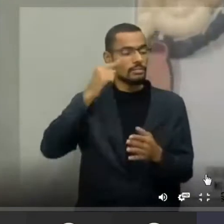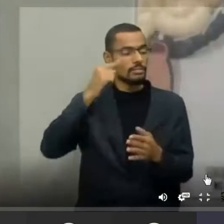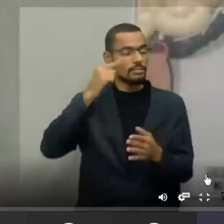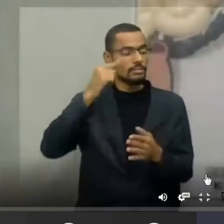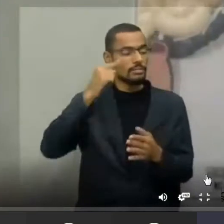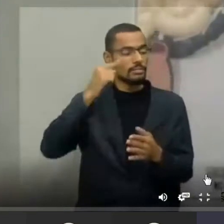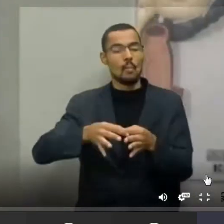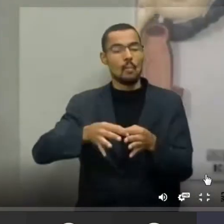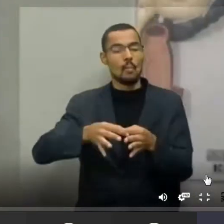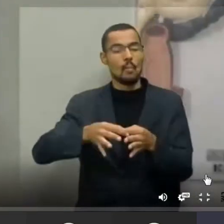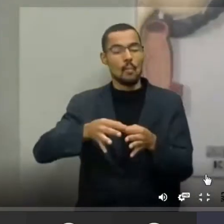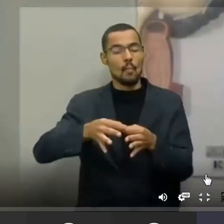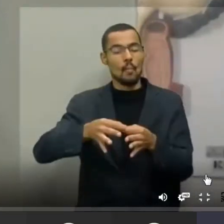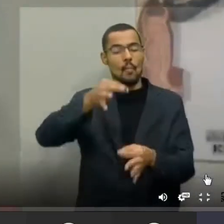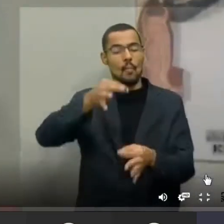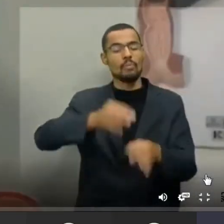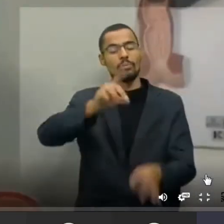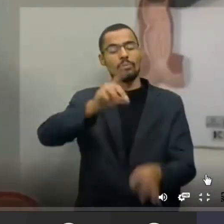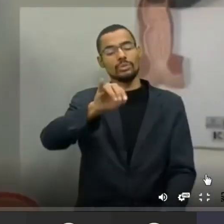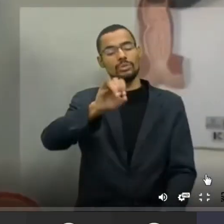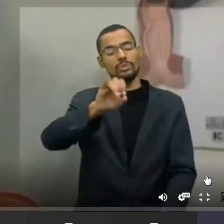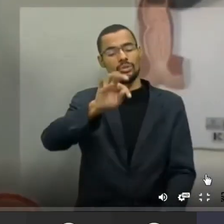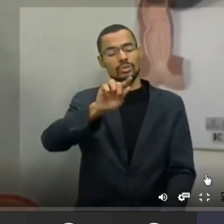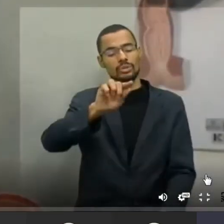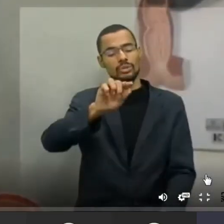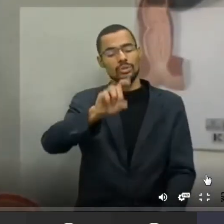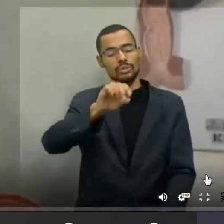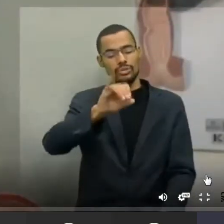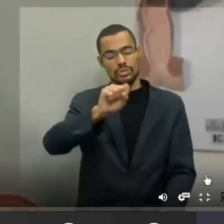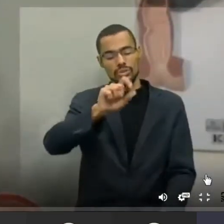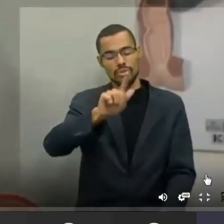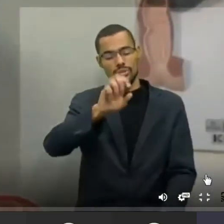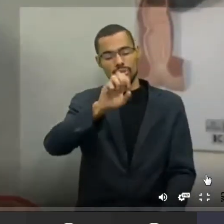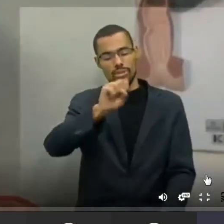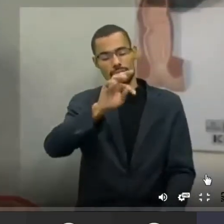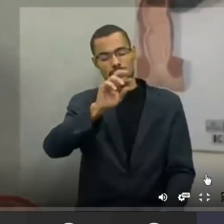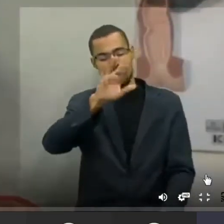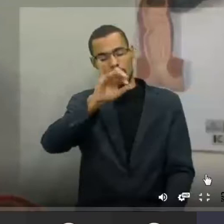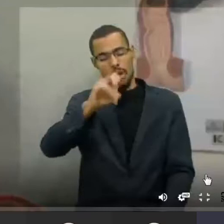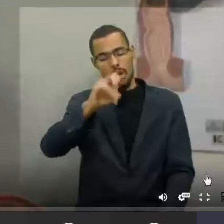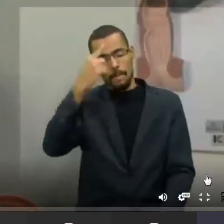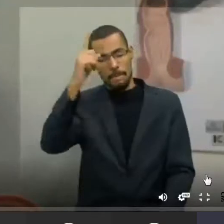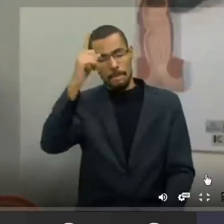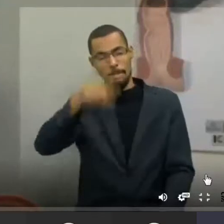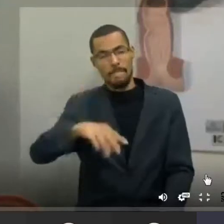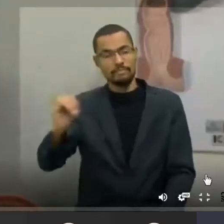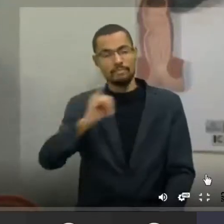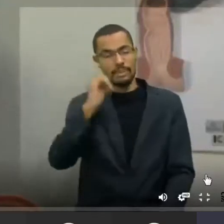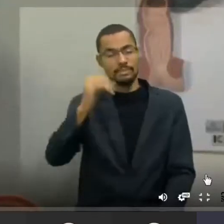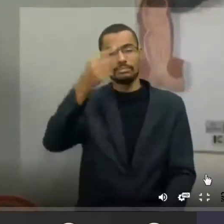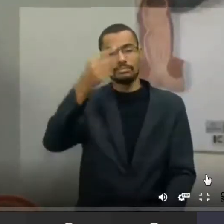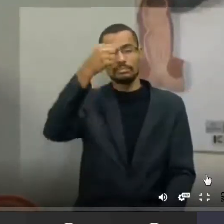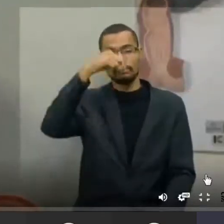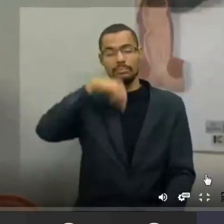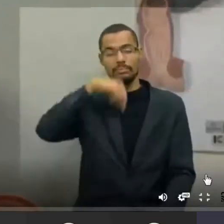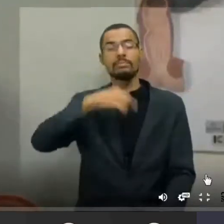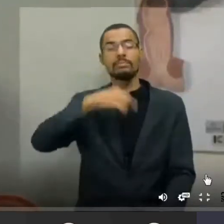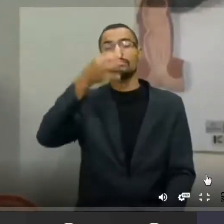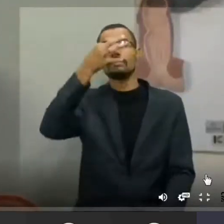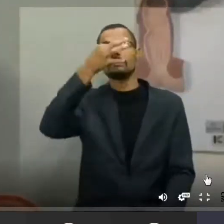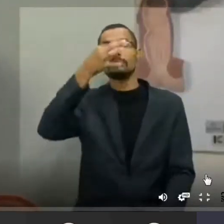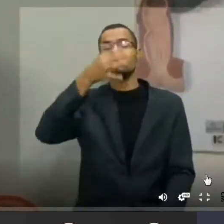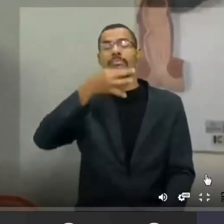tubo digestório. Então, esse tubo digestório, o alimento passa pela região de faringe, então a faringe lhe